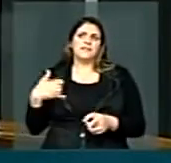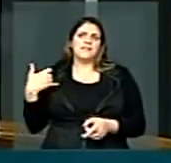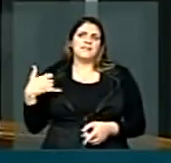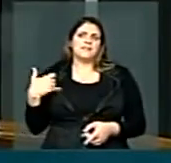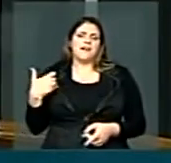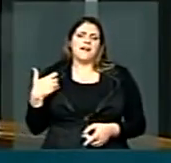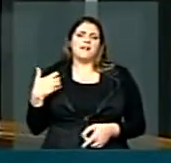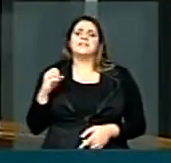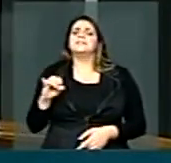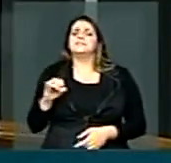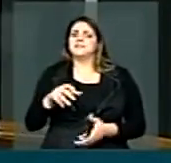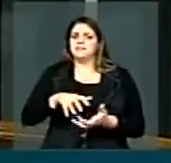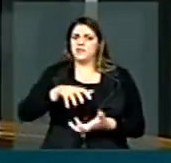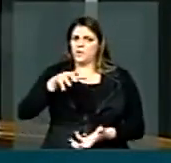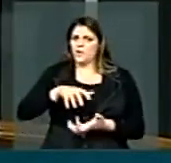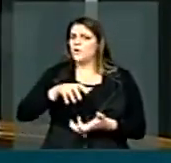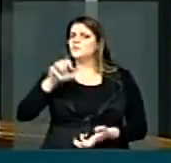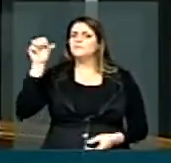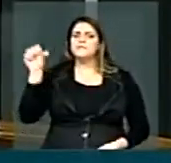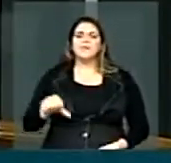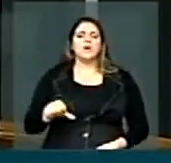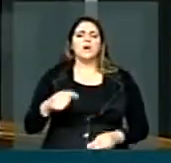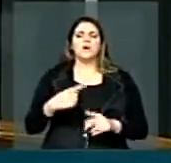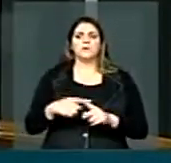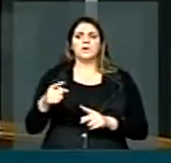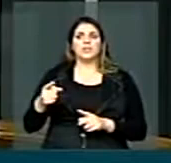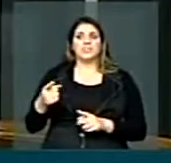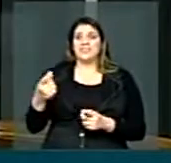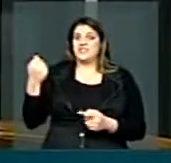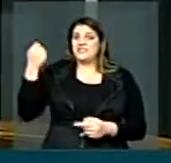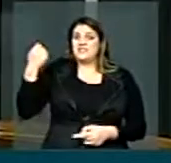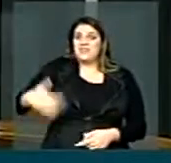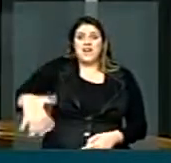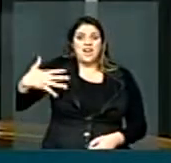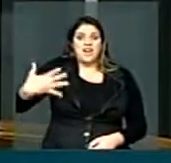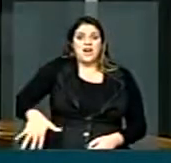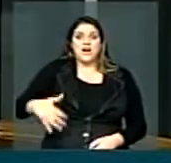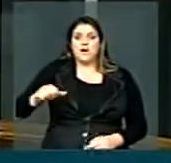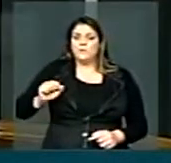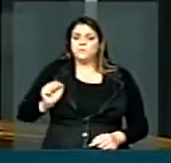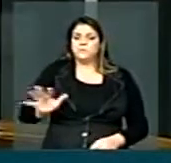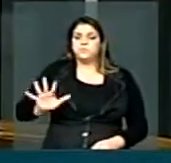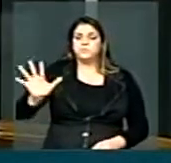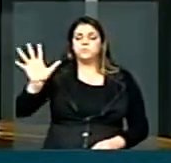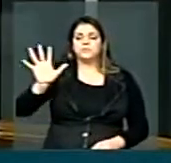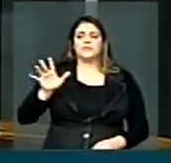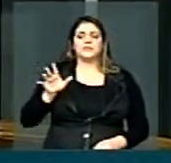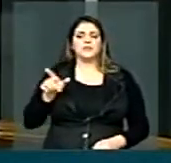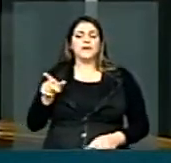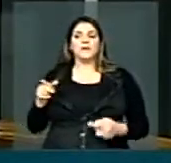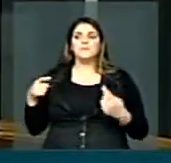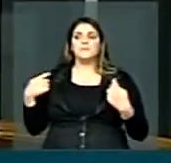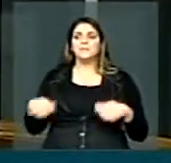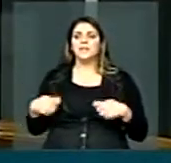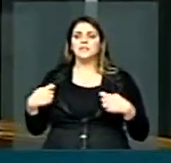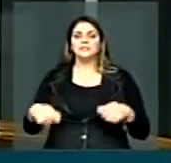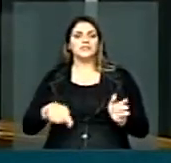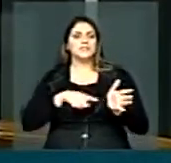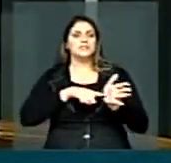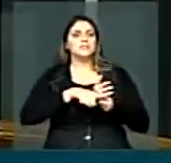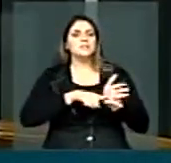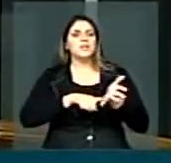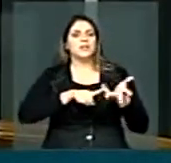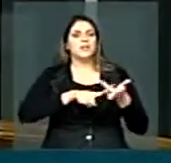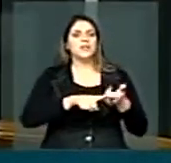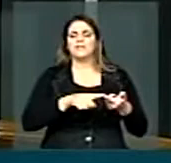mais avançada, que ele leva seu salário todo, e na hora que você precisa desse plano, ele praticamente